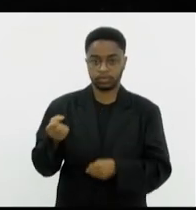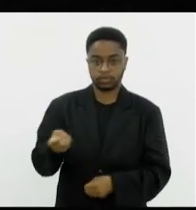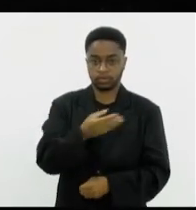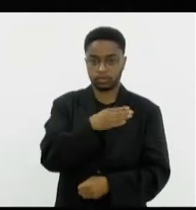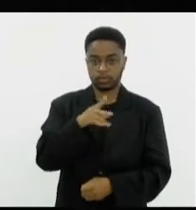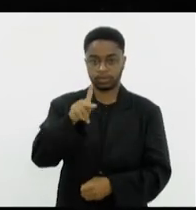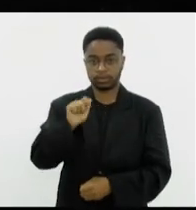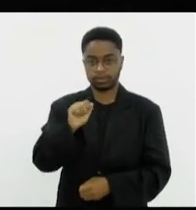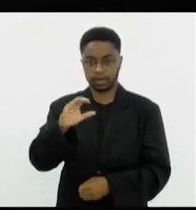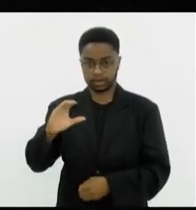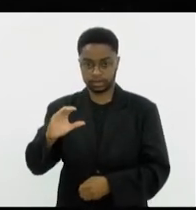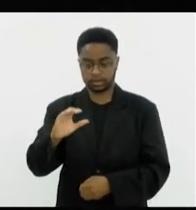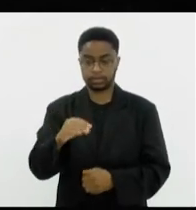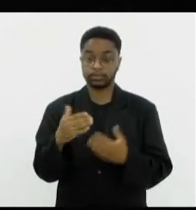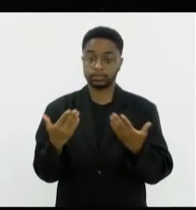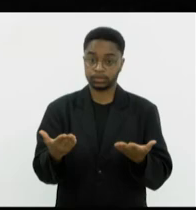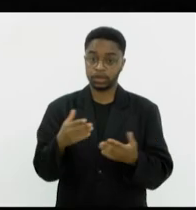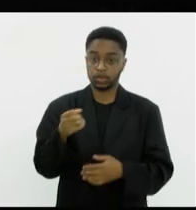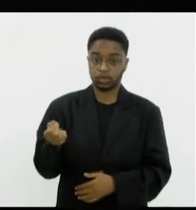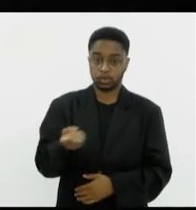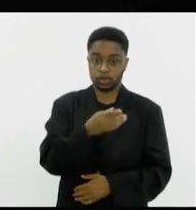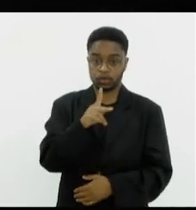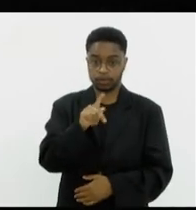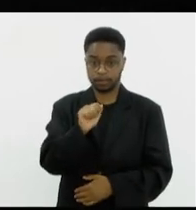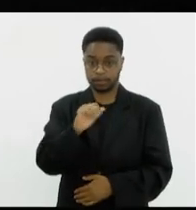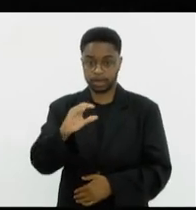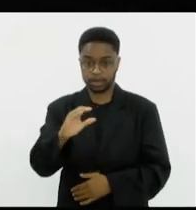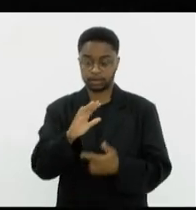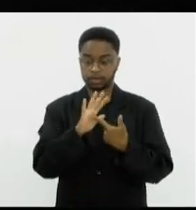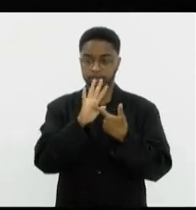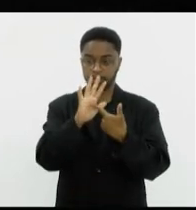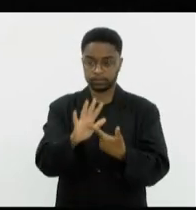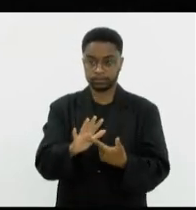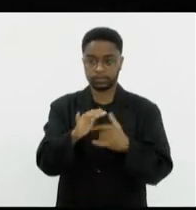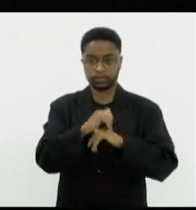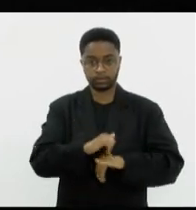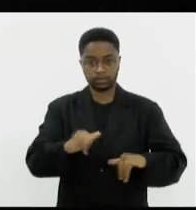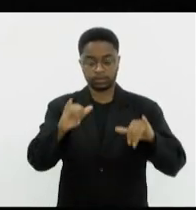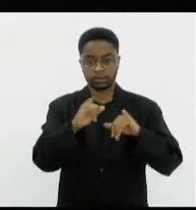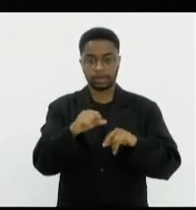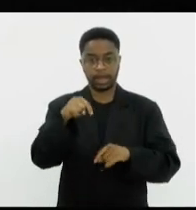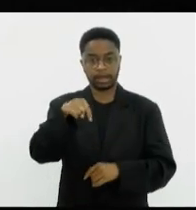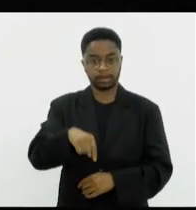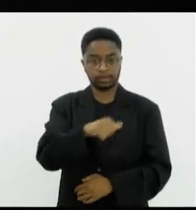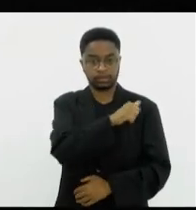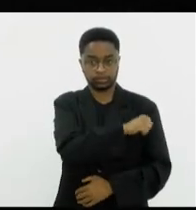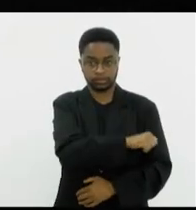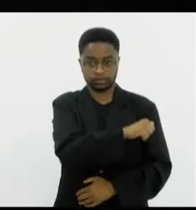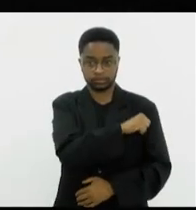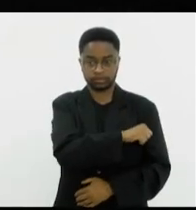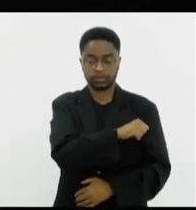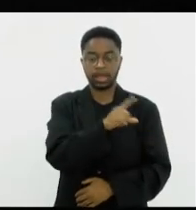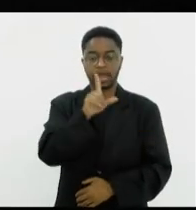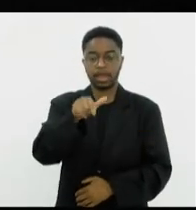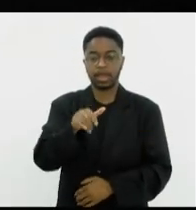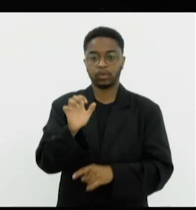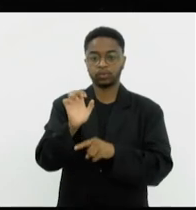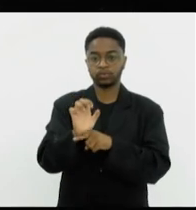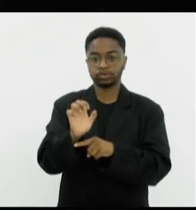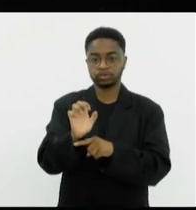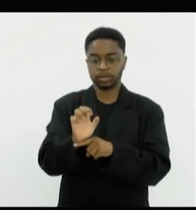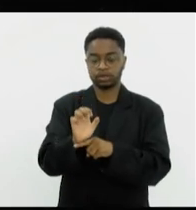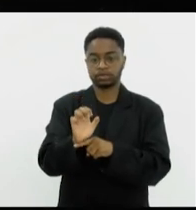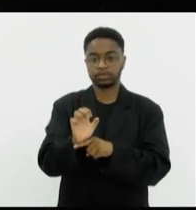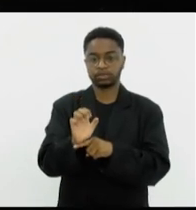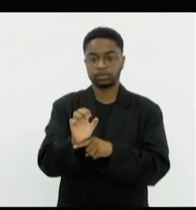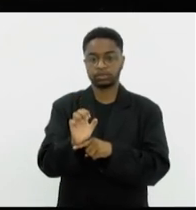PAC. E nesse novo PAC foi anunciado que o Estado do Rio de Janeiro seria o Estado que